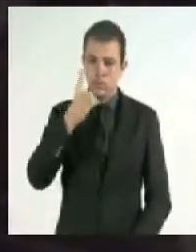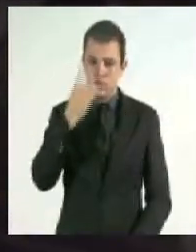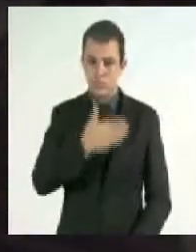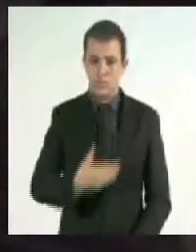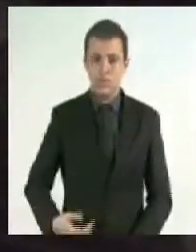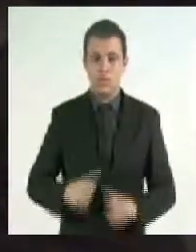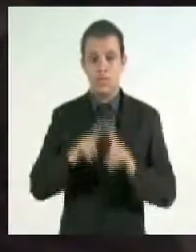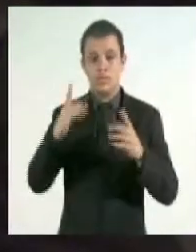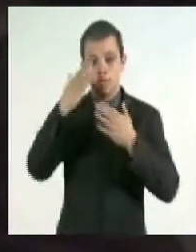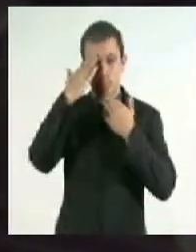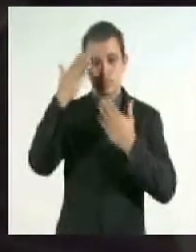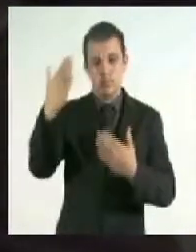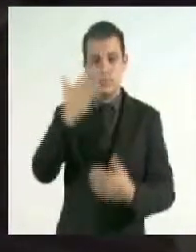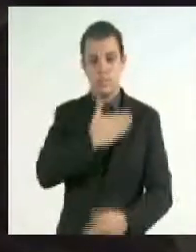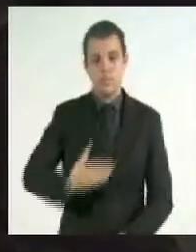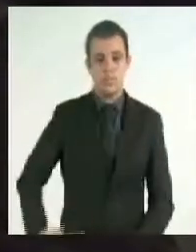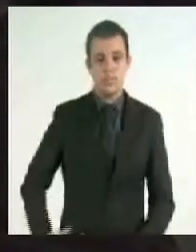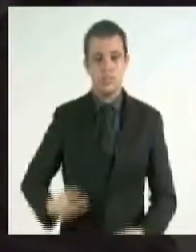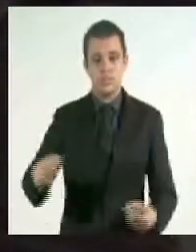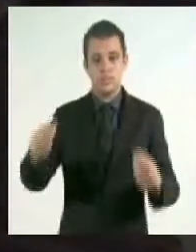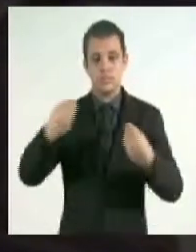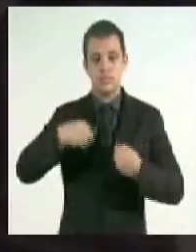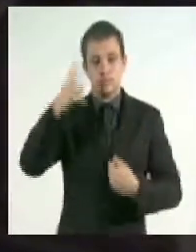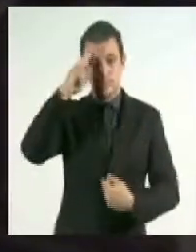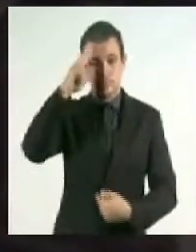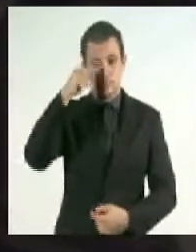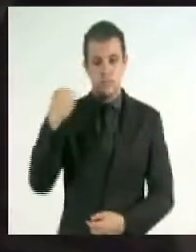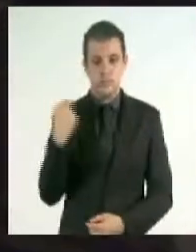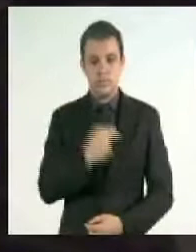lembrança. Mas a questão é essa,